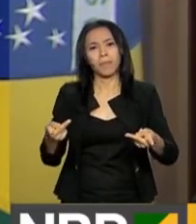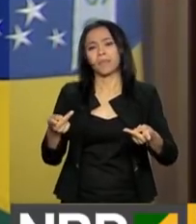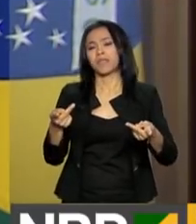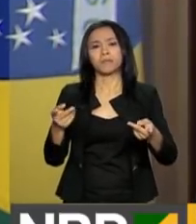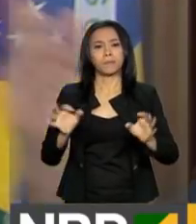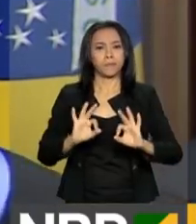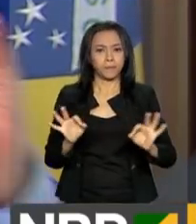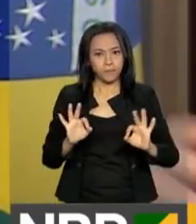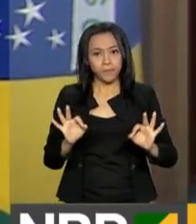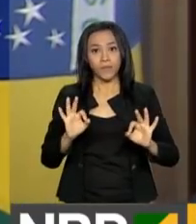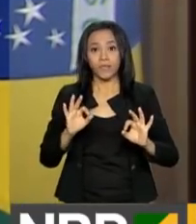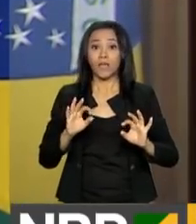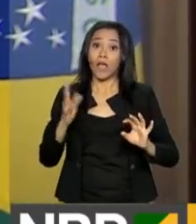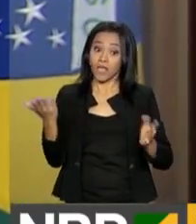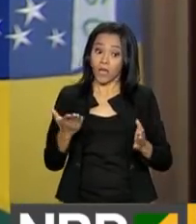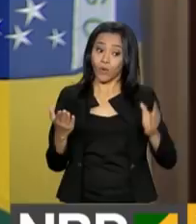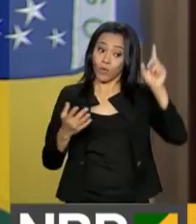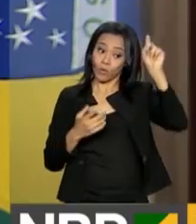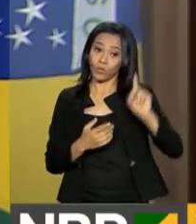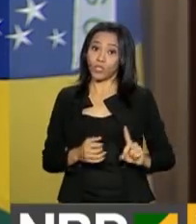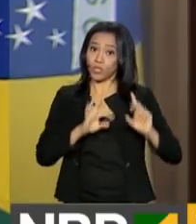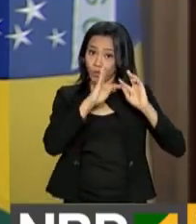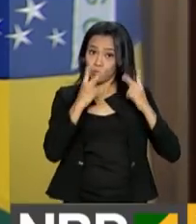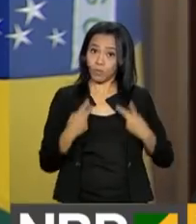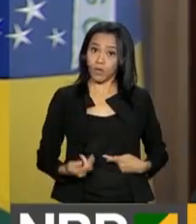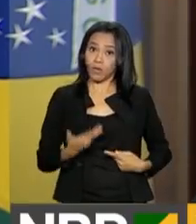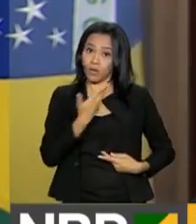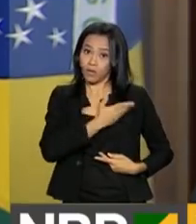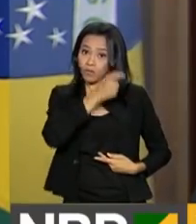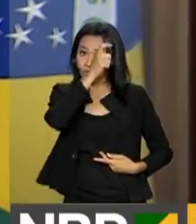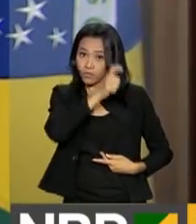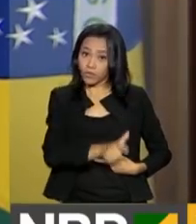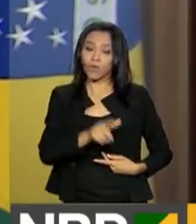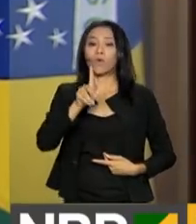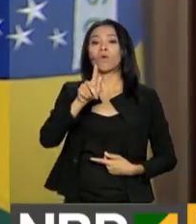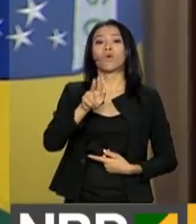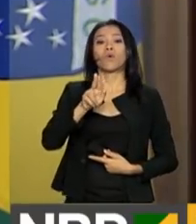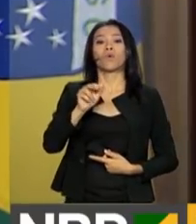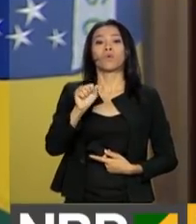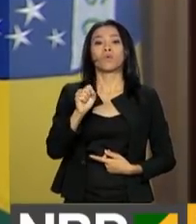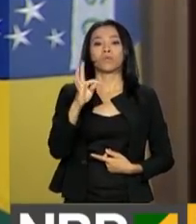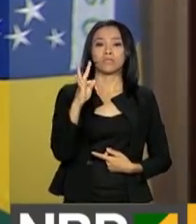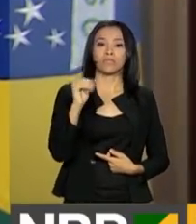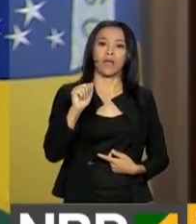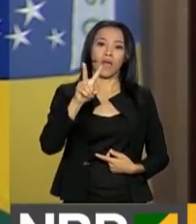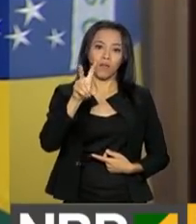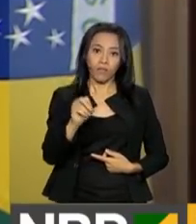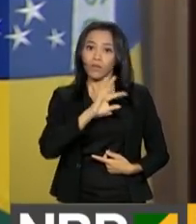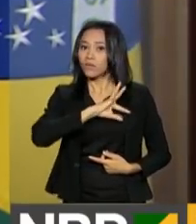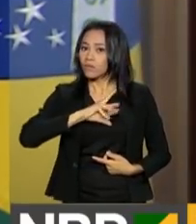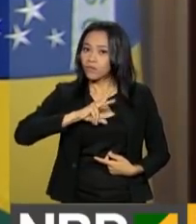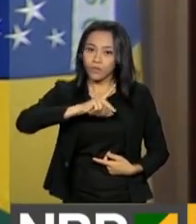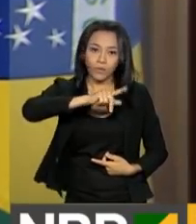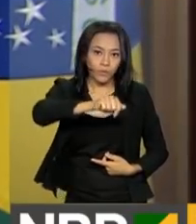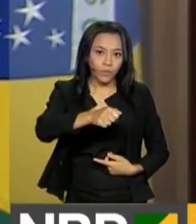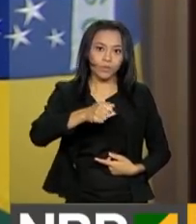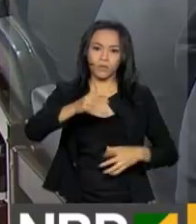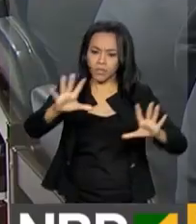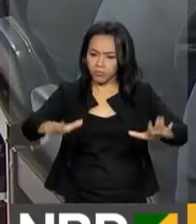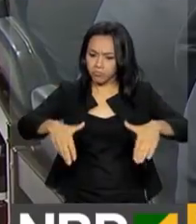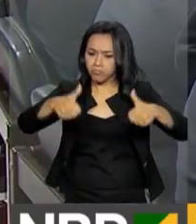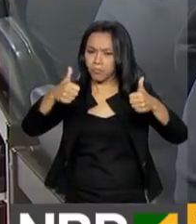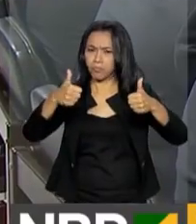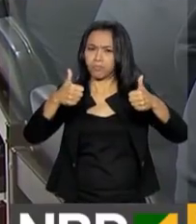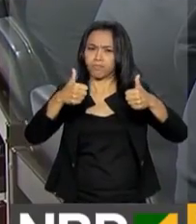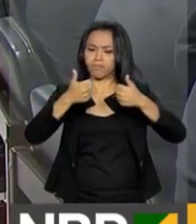agora os direitos humanos com gustavo tudo tudo sempre ando na área dos direitos humanos